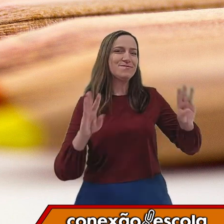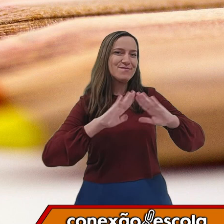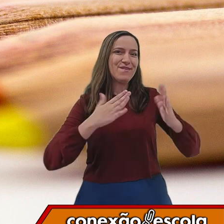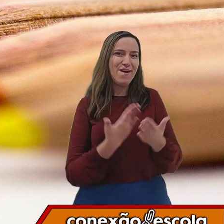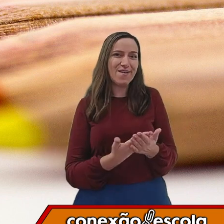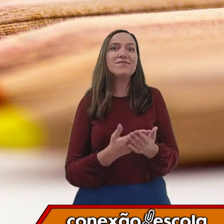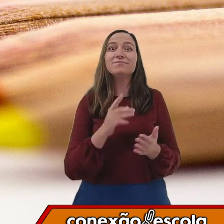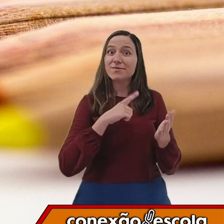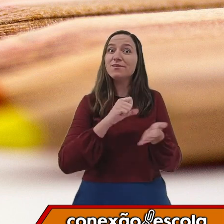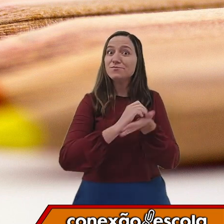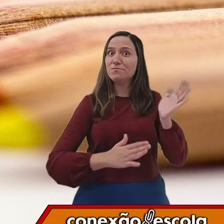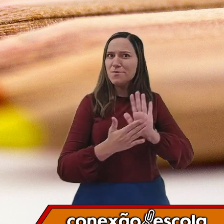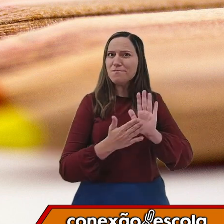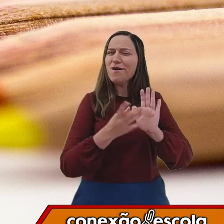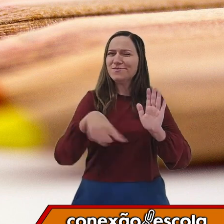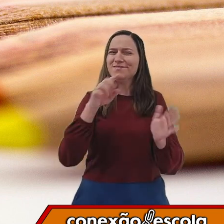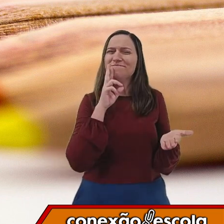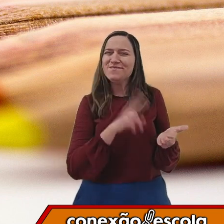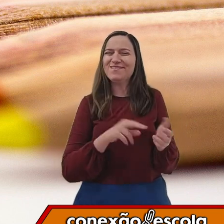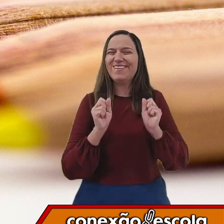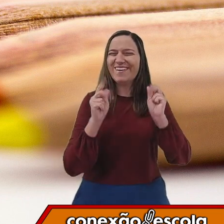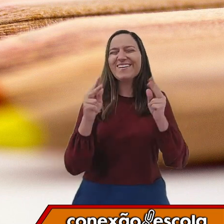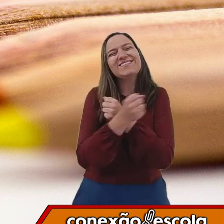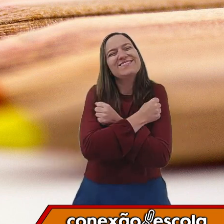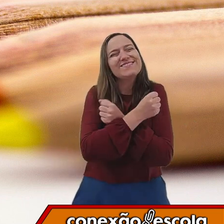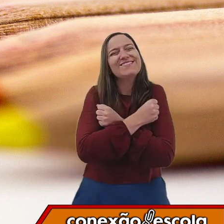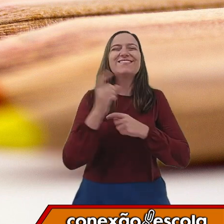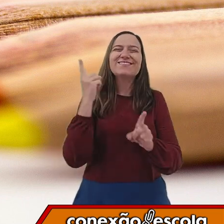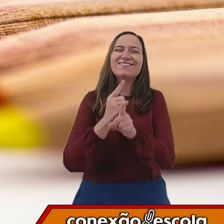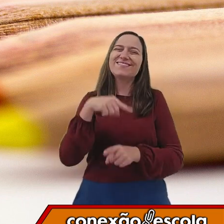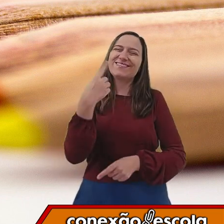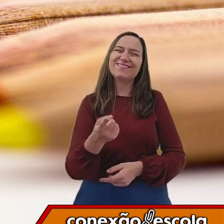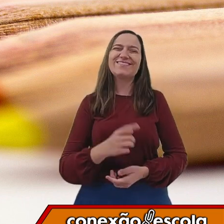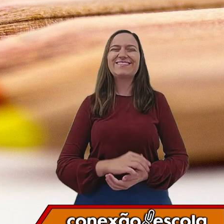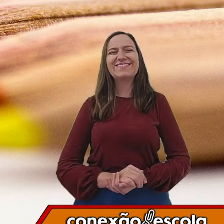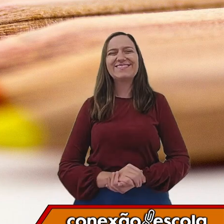as atividades propostas lá no portal. Um grande abraço e até breve!